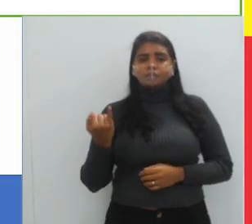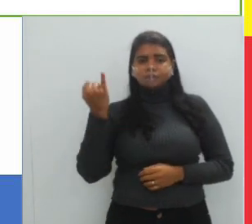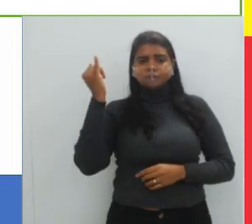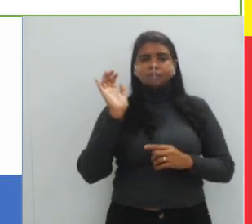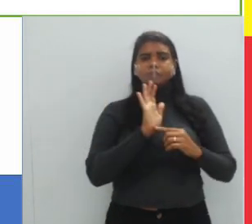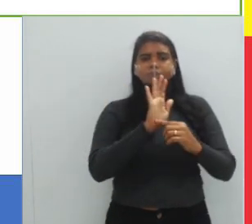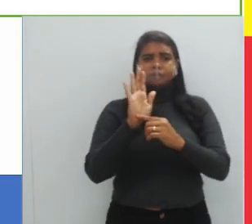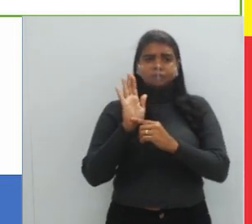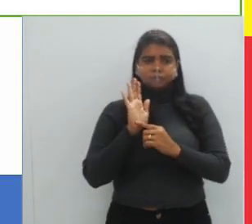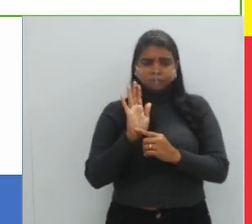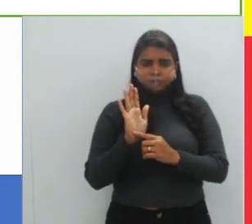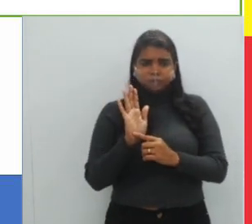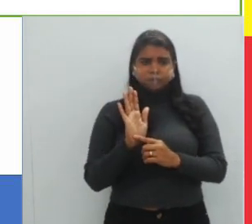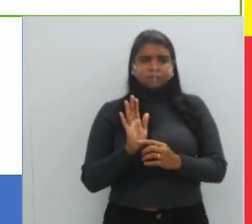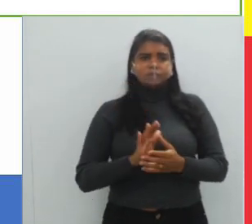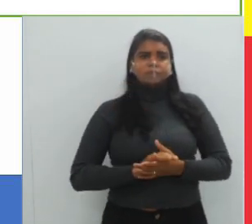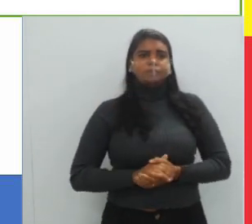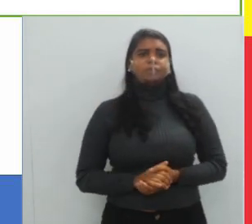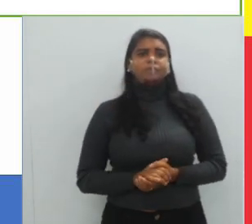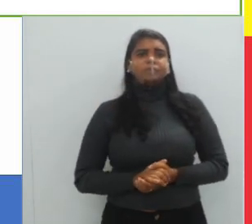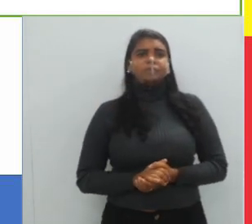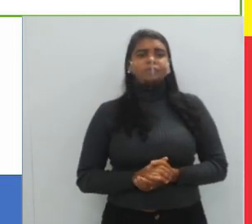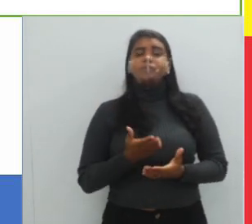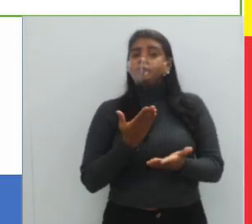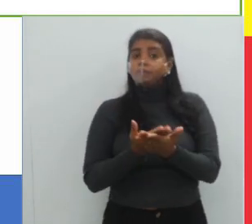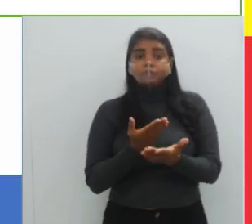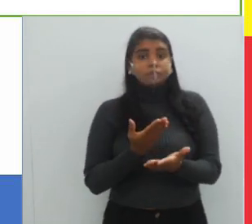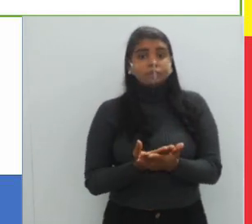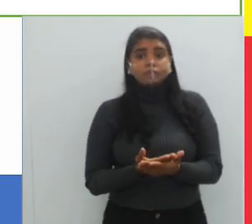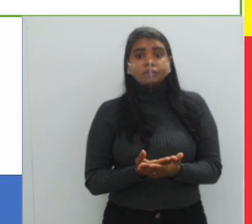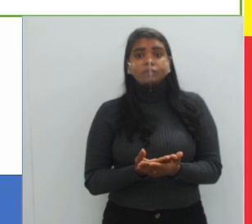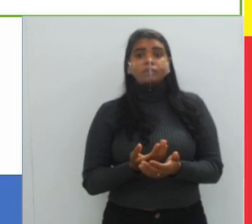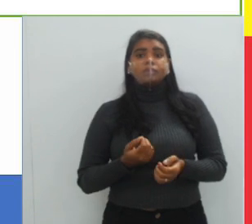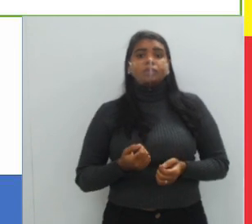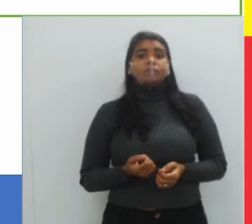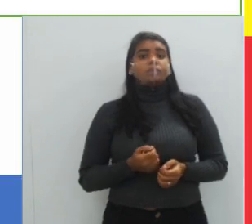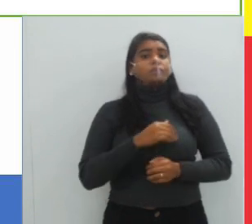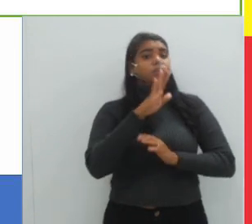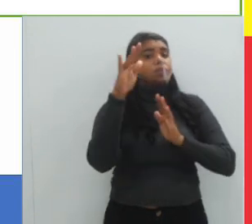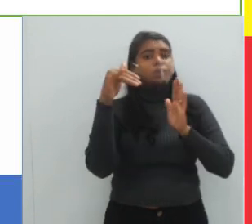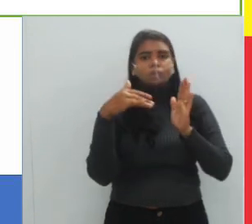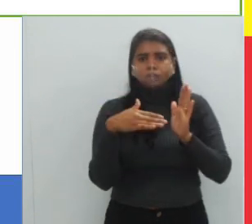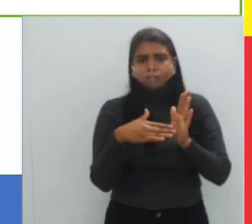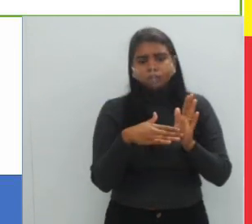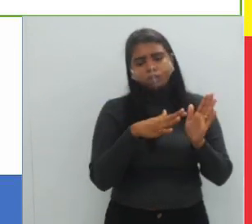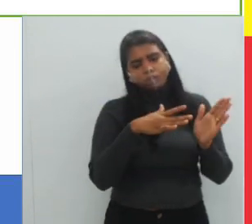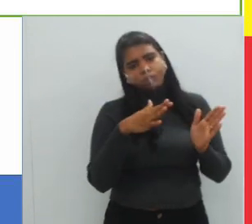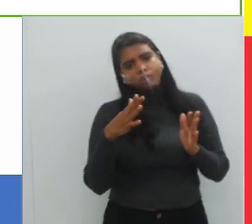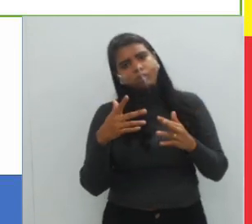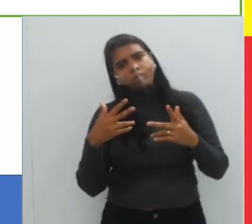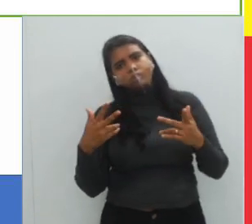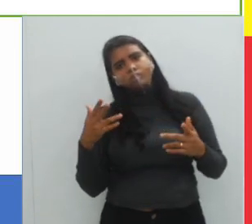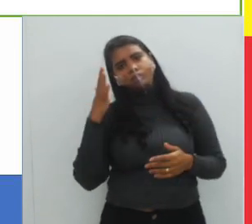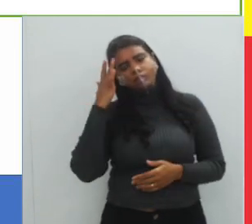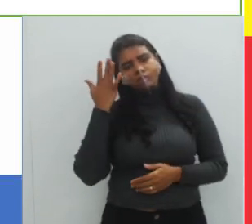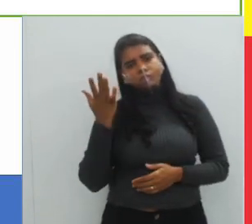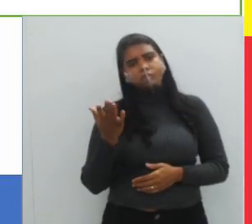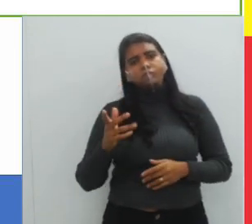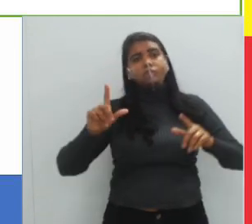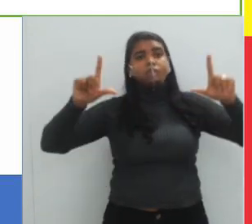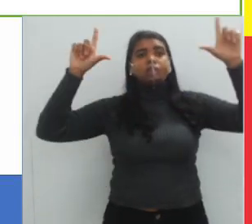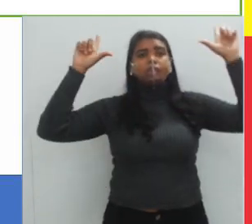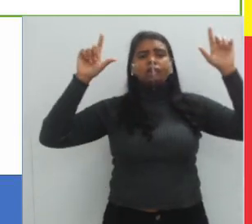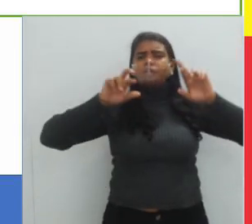sempre àquela questão que, infelizmente, em nossa aula, nós não podemos abarcar todos os símbolos, mas aqui nós